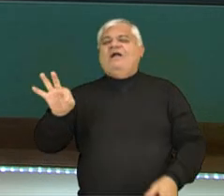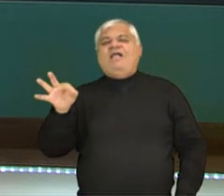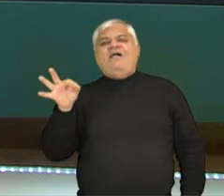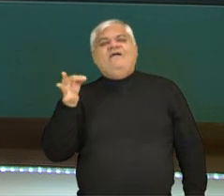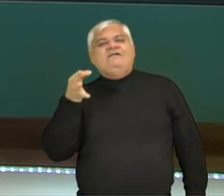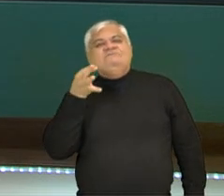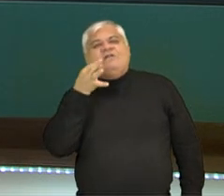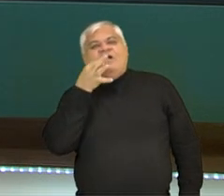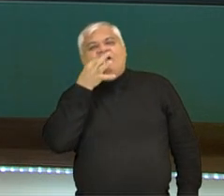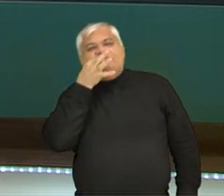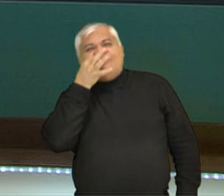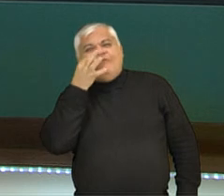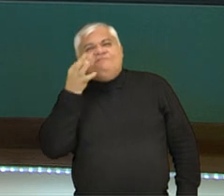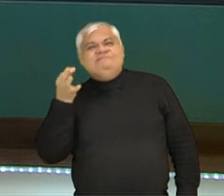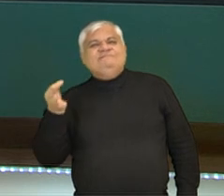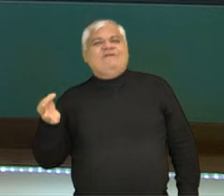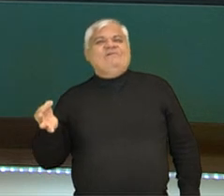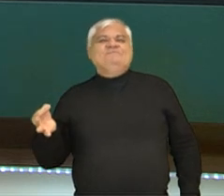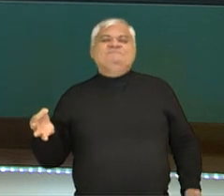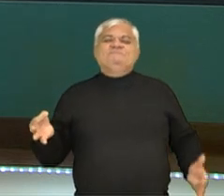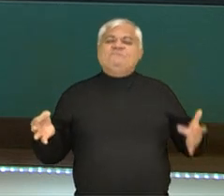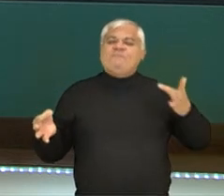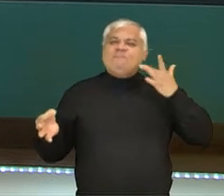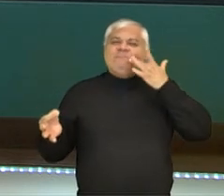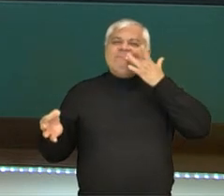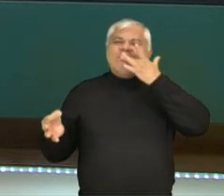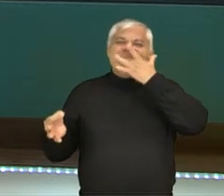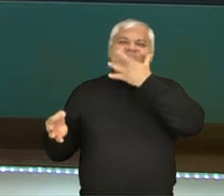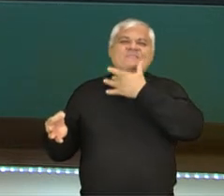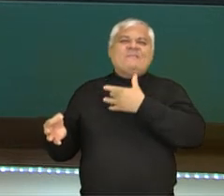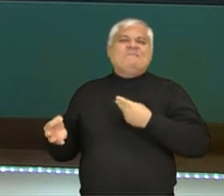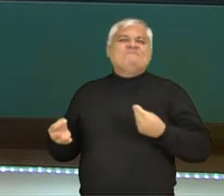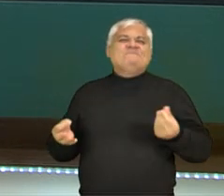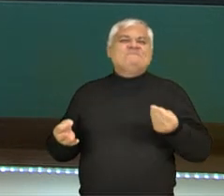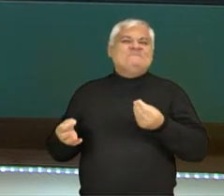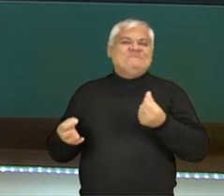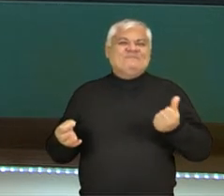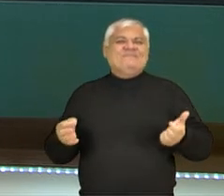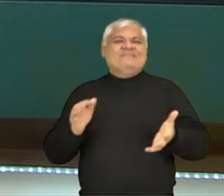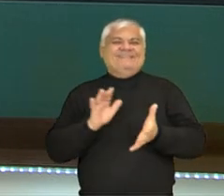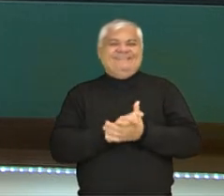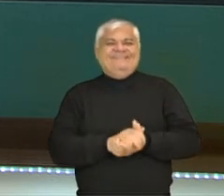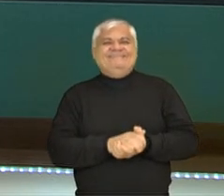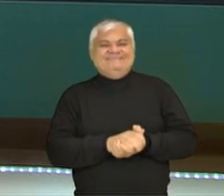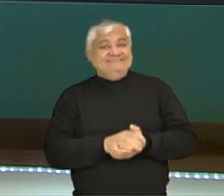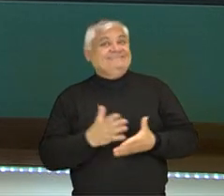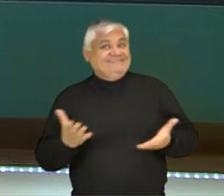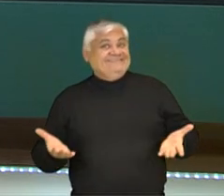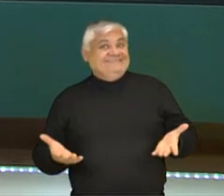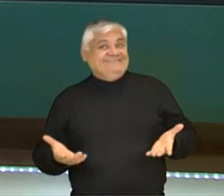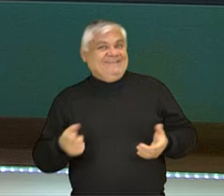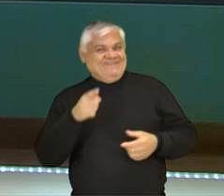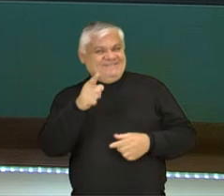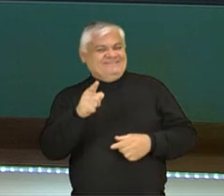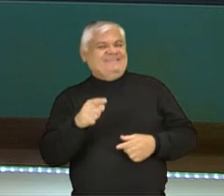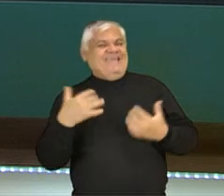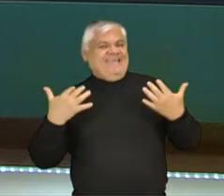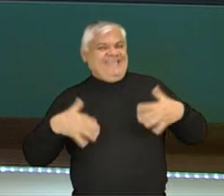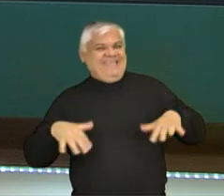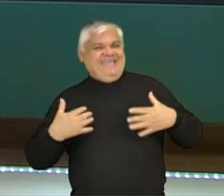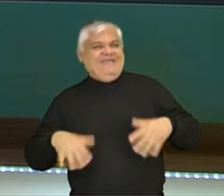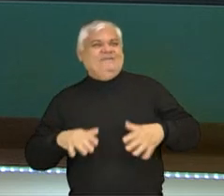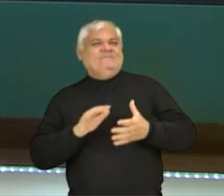da química e vou dizer para vocês qual é esse gostinho. Professor, o senhor é o máximo,